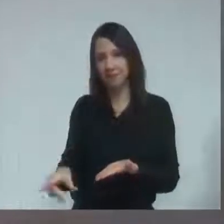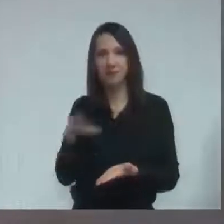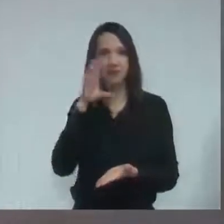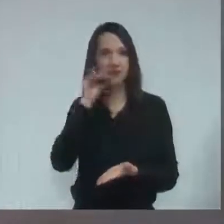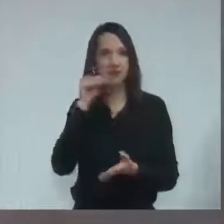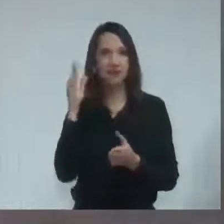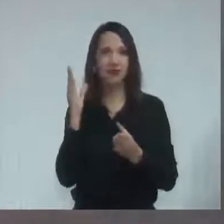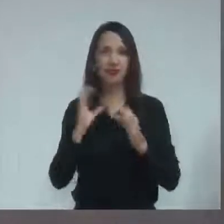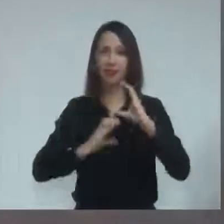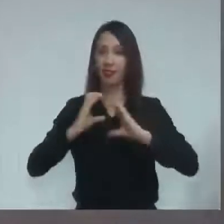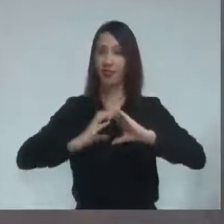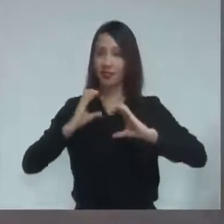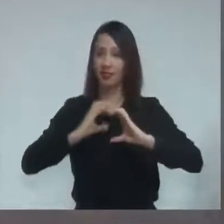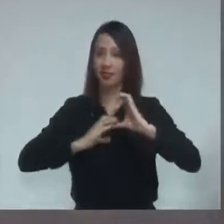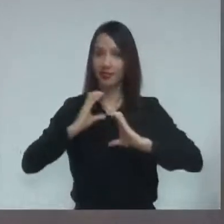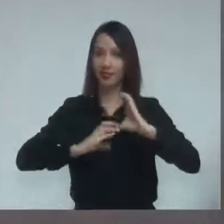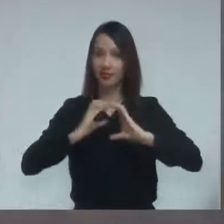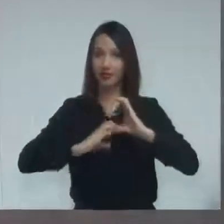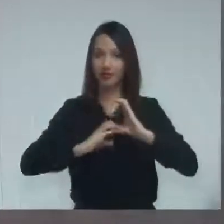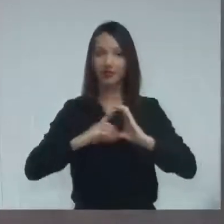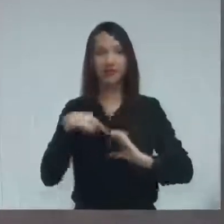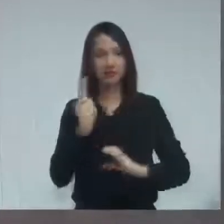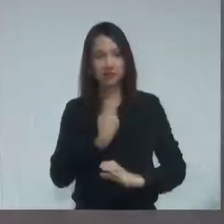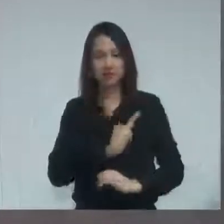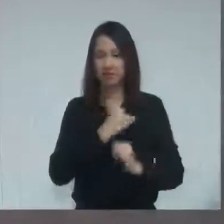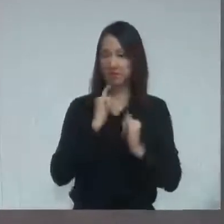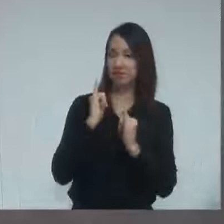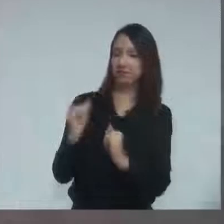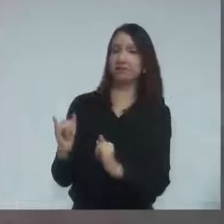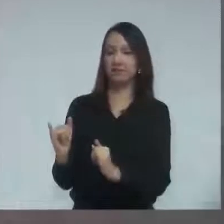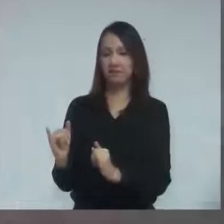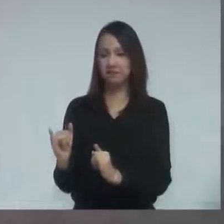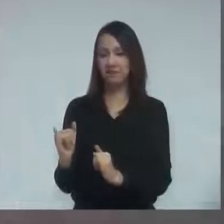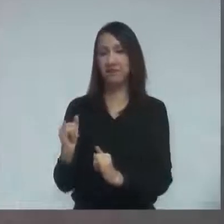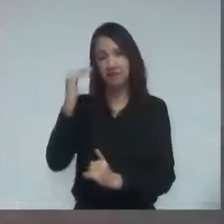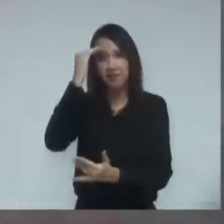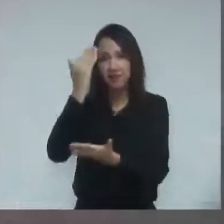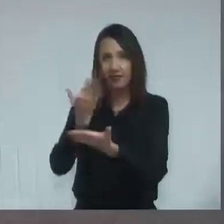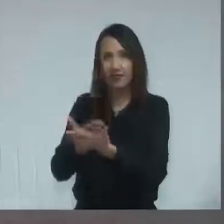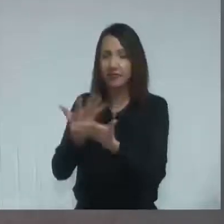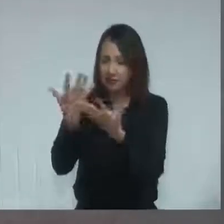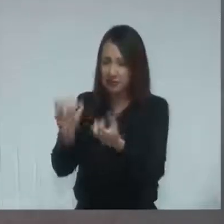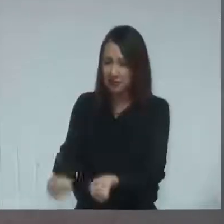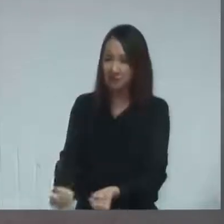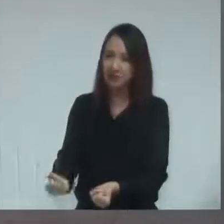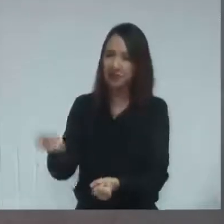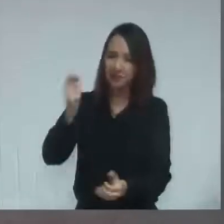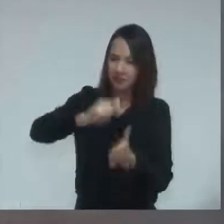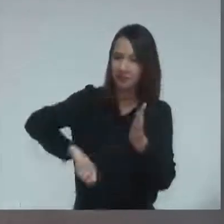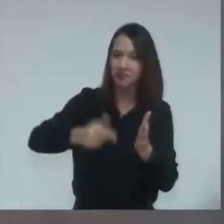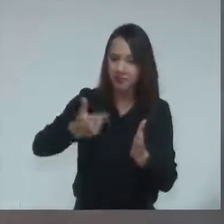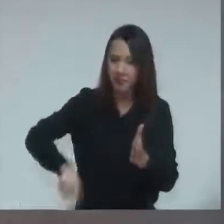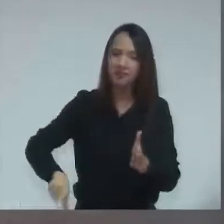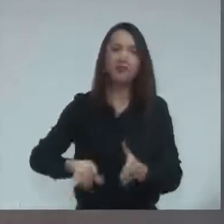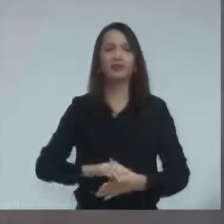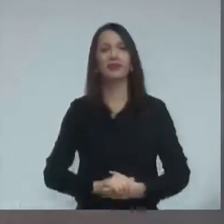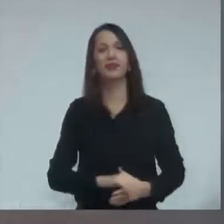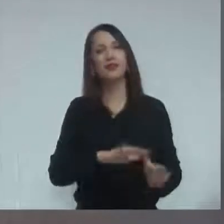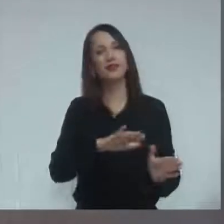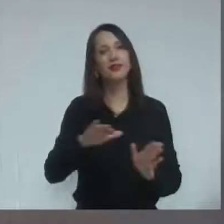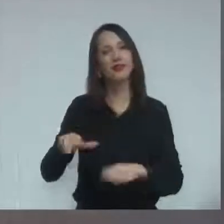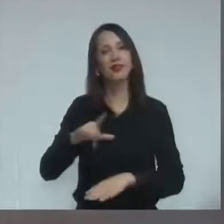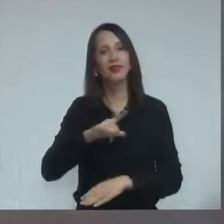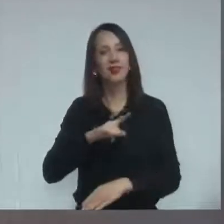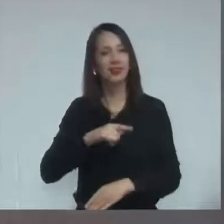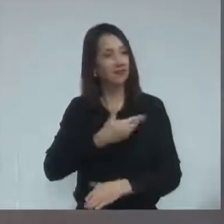É algo que a gente repudia e espera que ocorra reversão. Sobre a questão do bem-estar dos animais, não